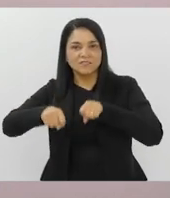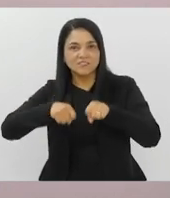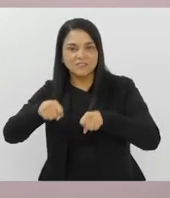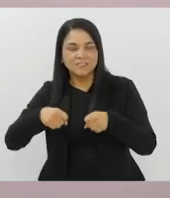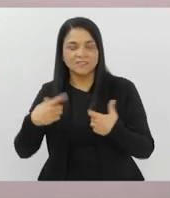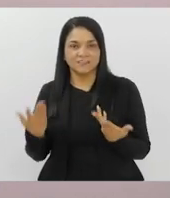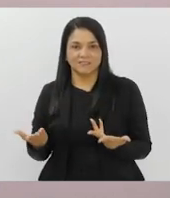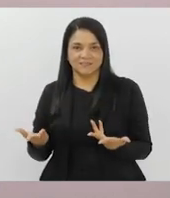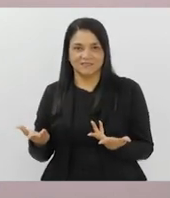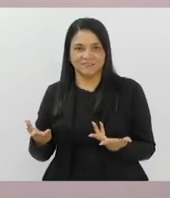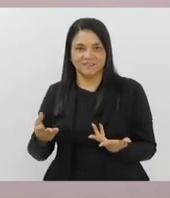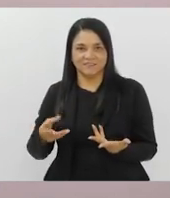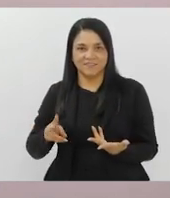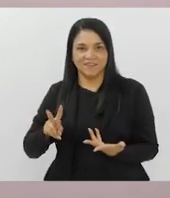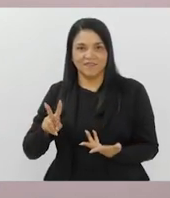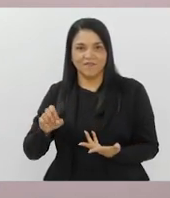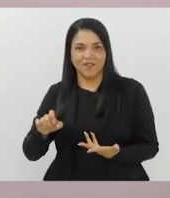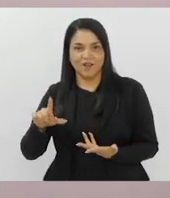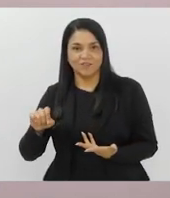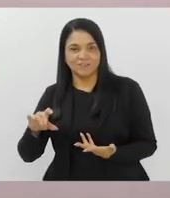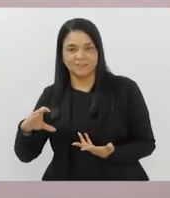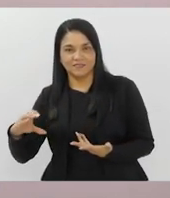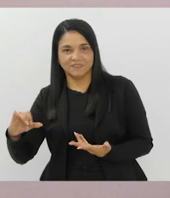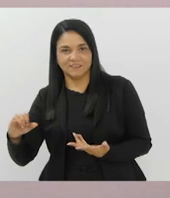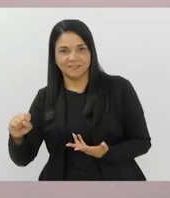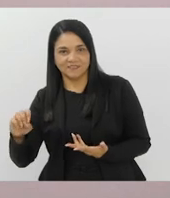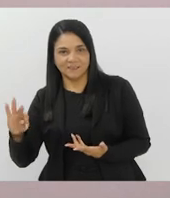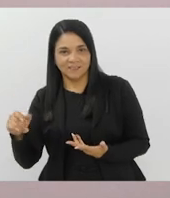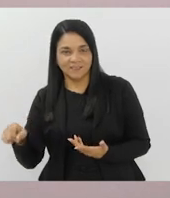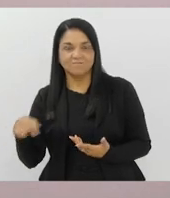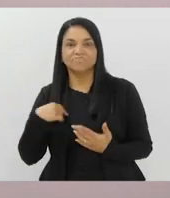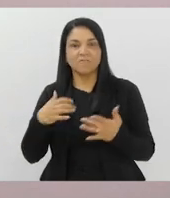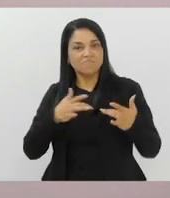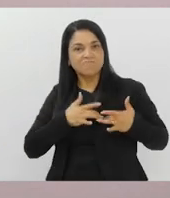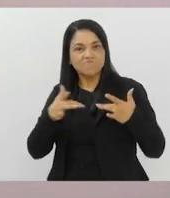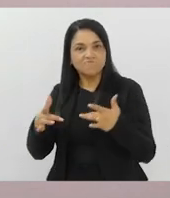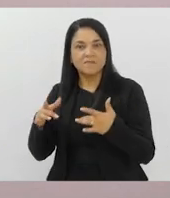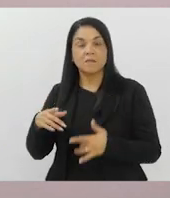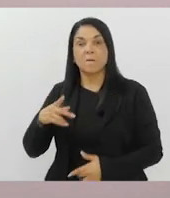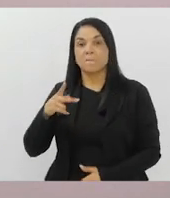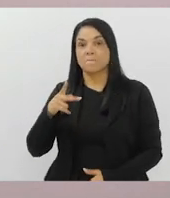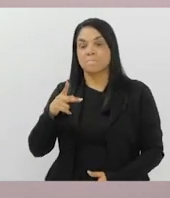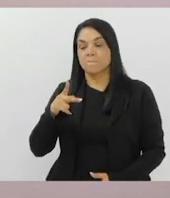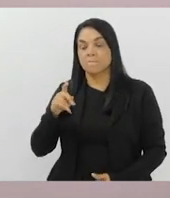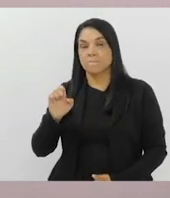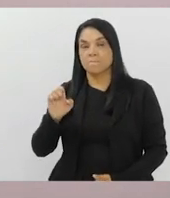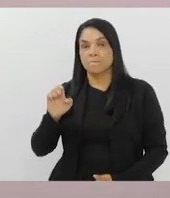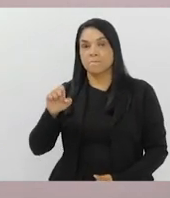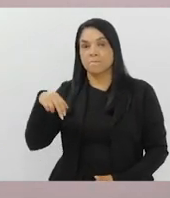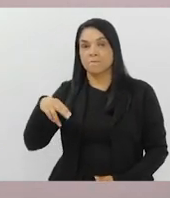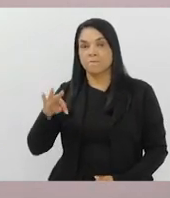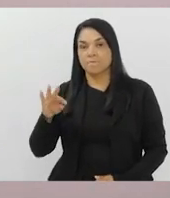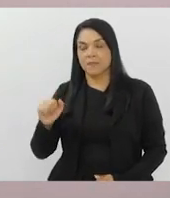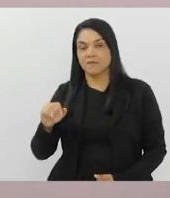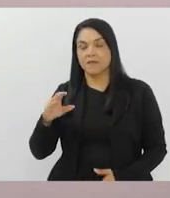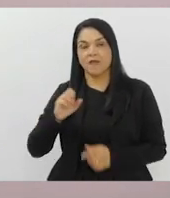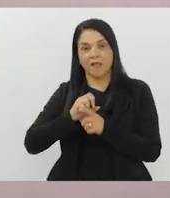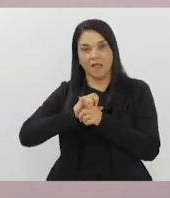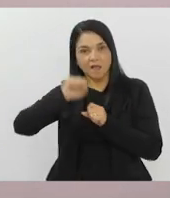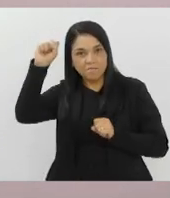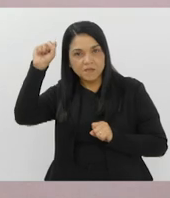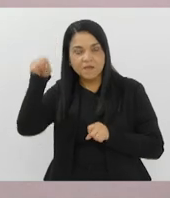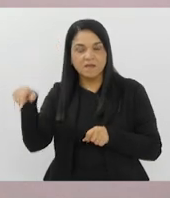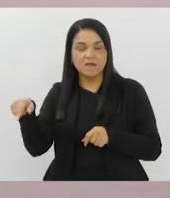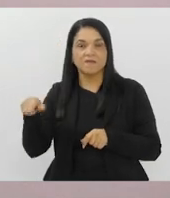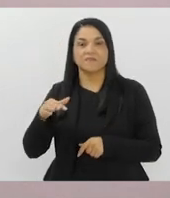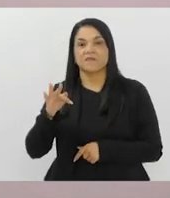aqui também a nossa solidariedade à velocista pentacampeã Flávia Maria de Lima, que está passando por